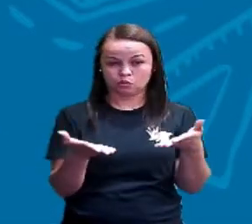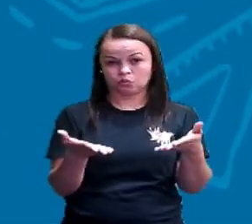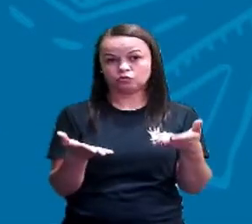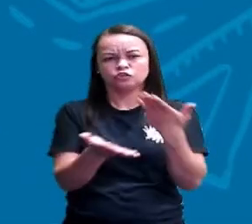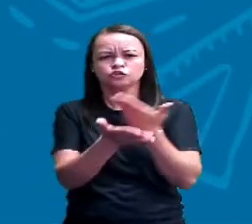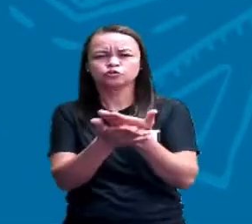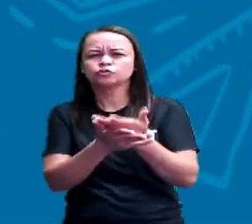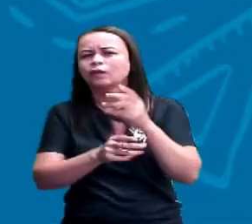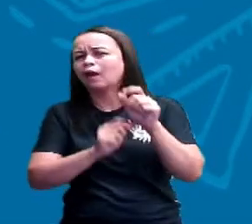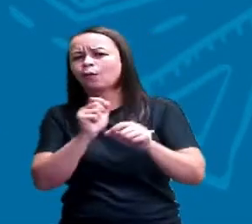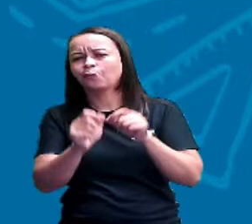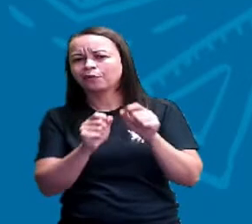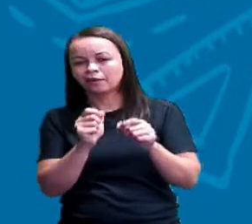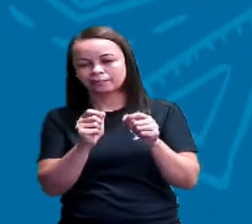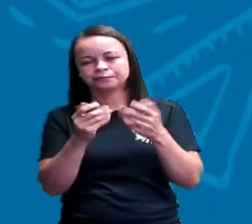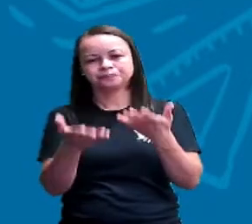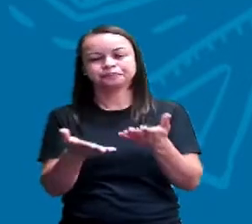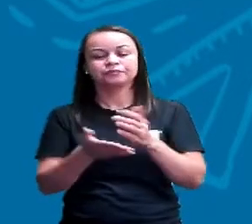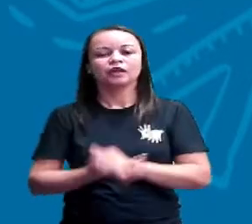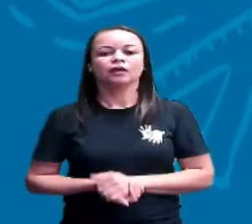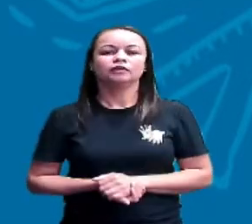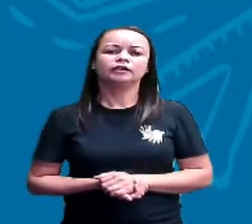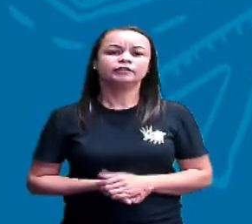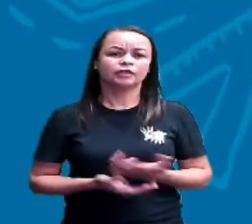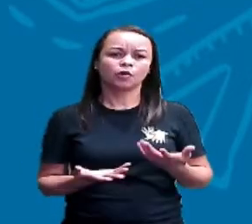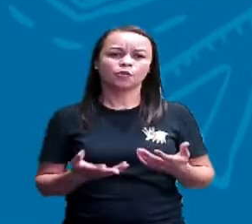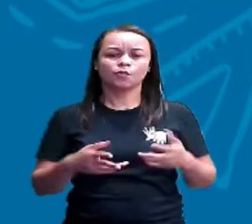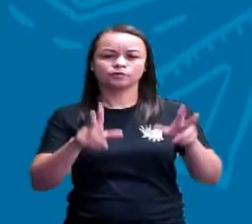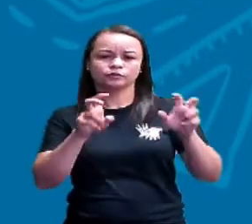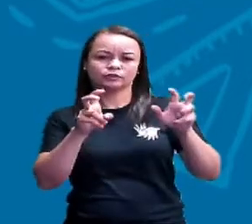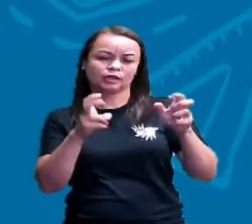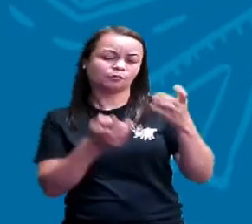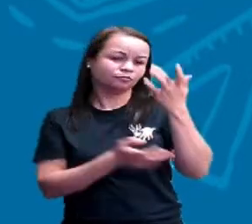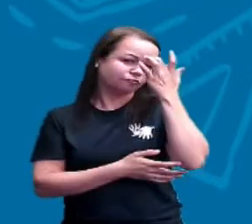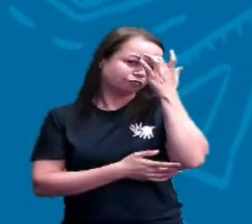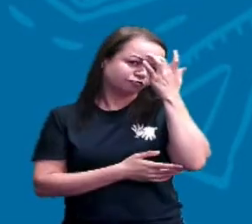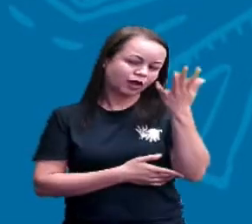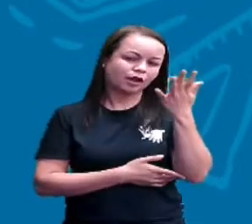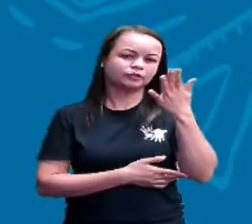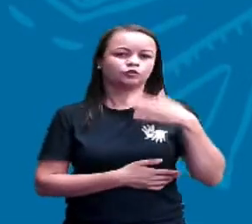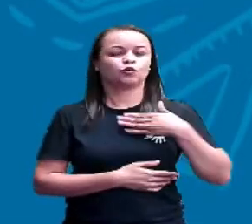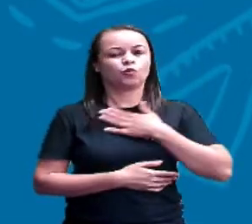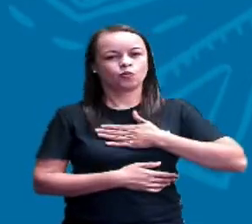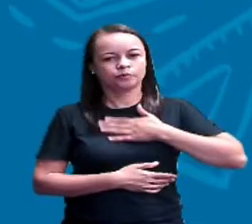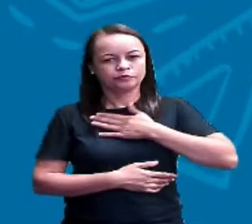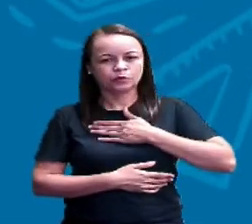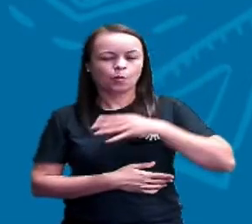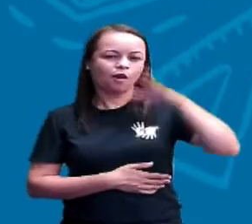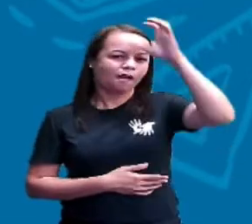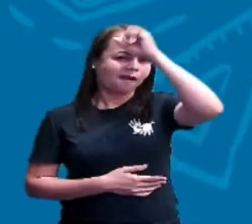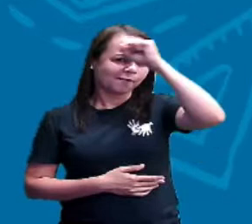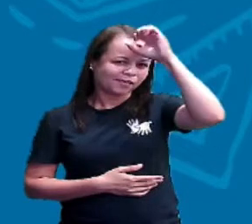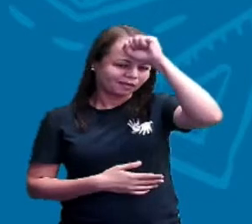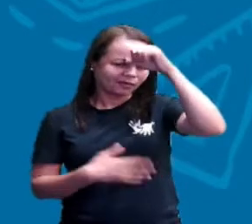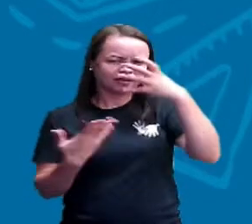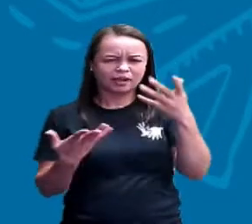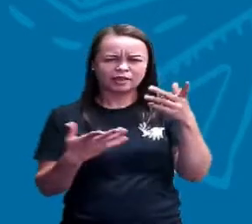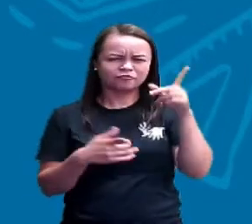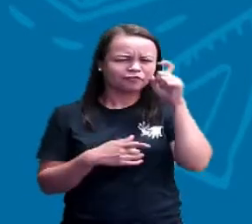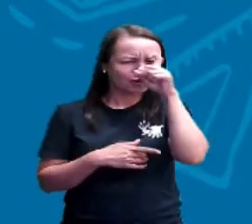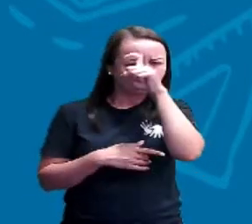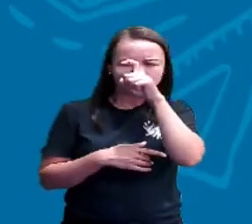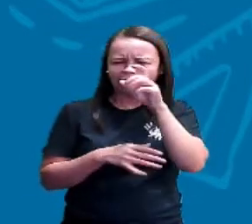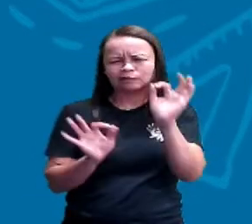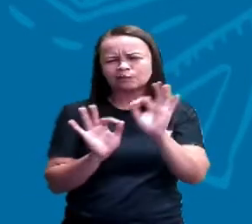hoje. E é um assunto muito fácil, muito gostoso de se aprender, não tem quase nenhuma dificuldade,